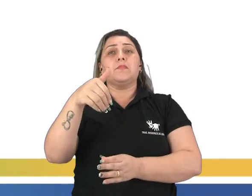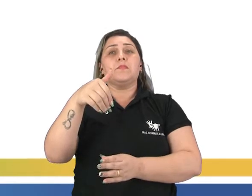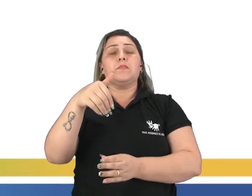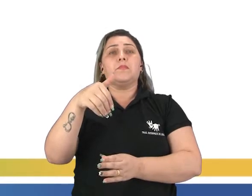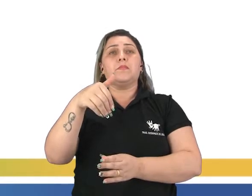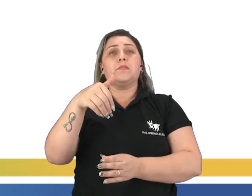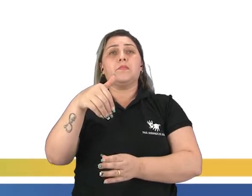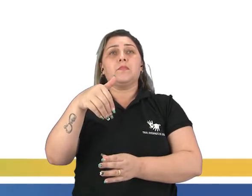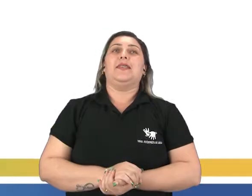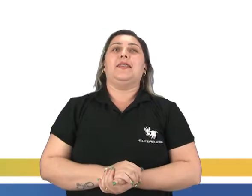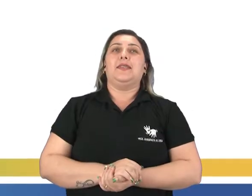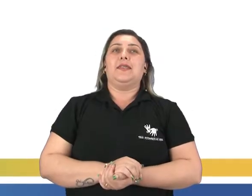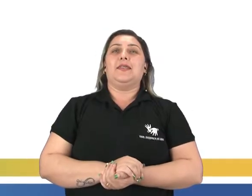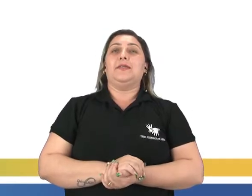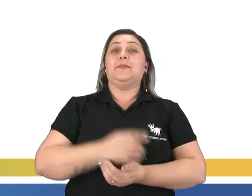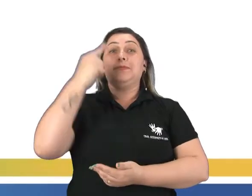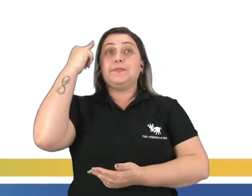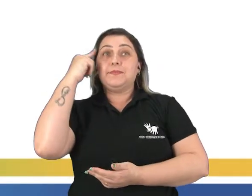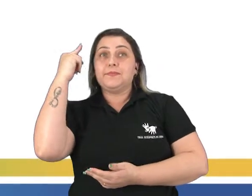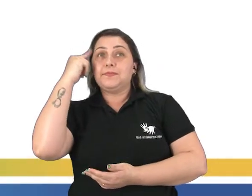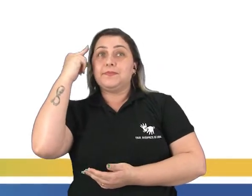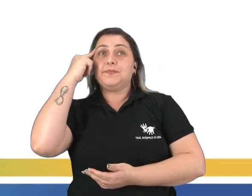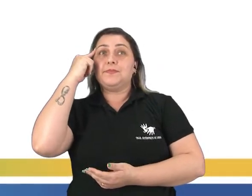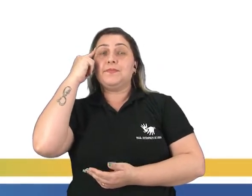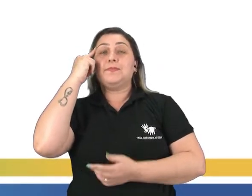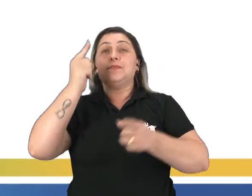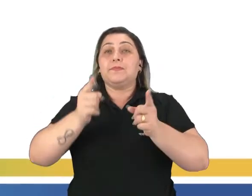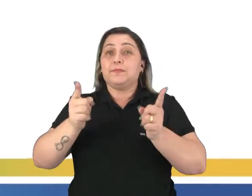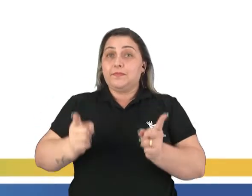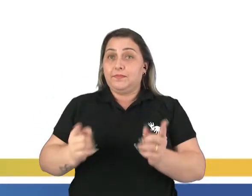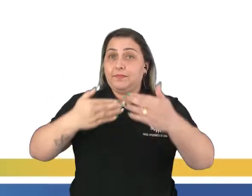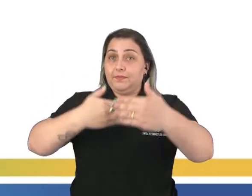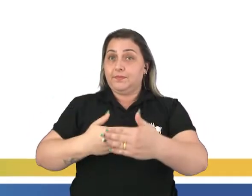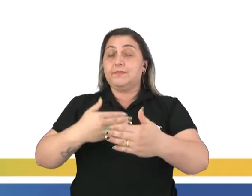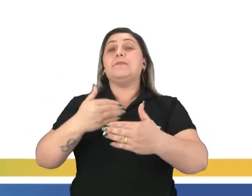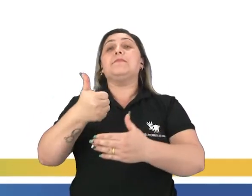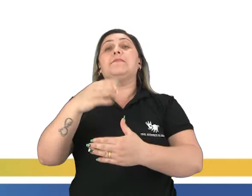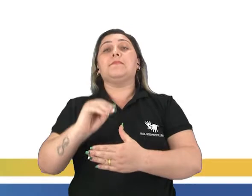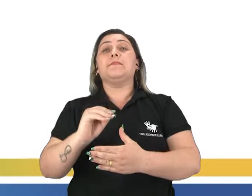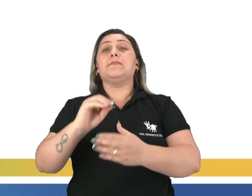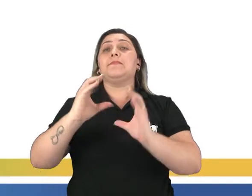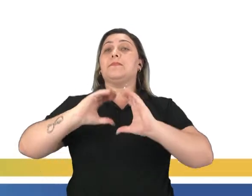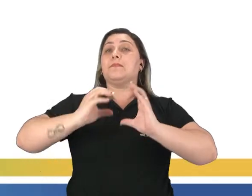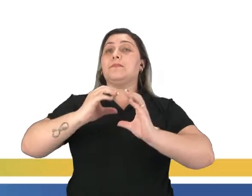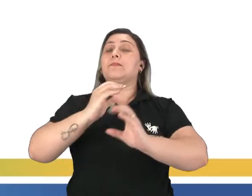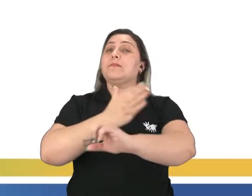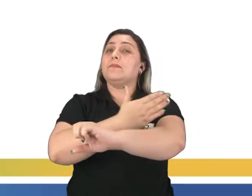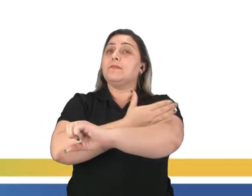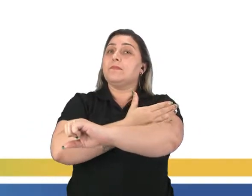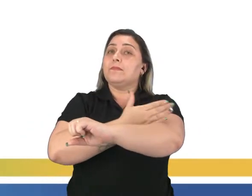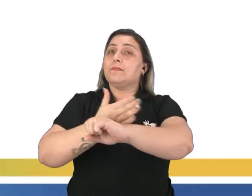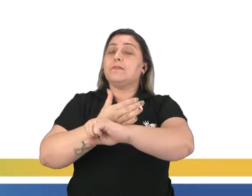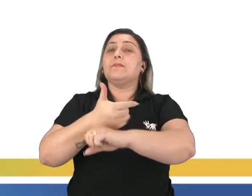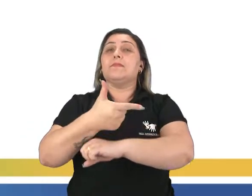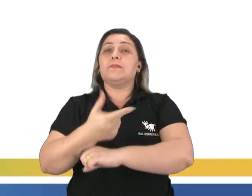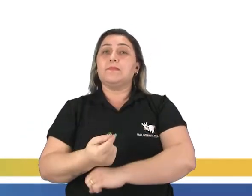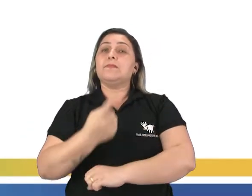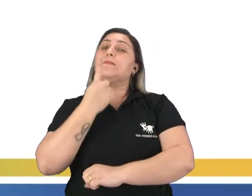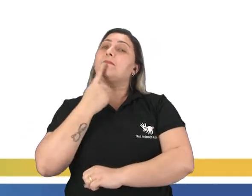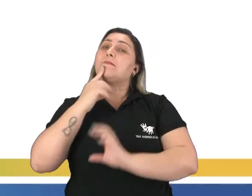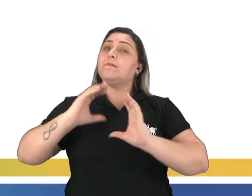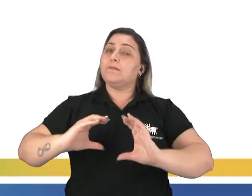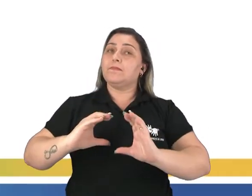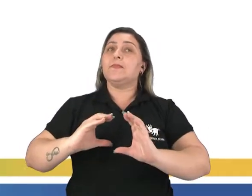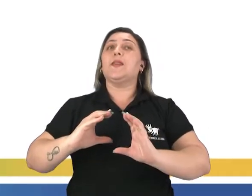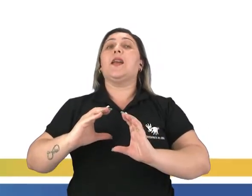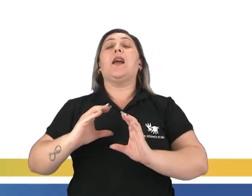você entender melhor isso, né? Imagine uma urna com 10 bolas brancas e 20 bolas vermelhas. Certamente, a chance de